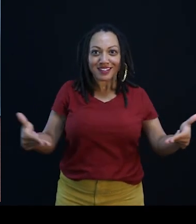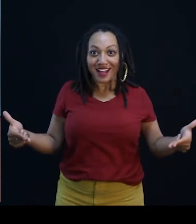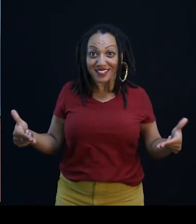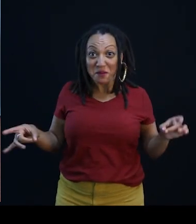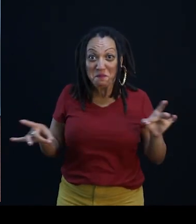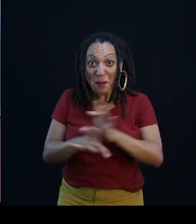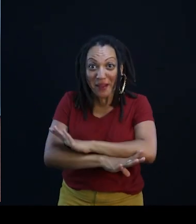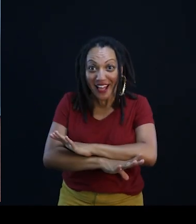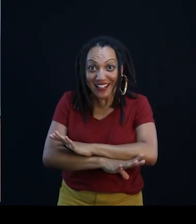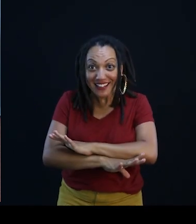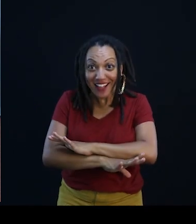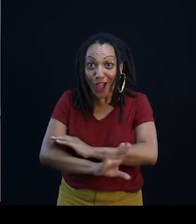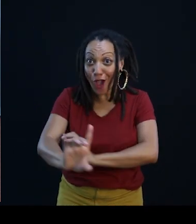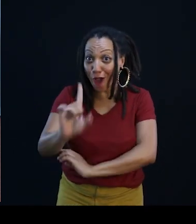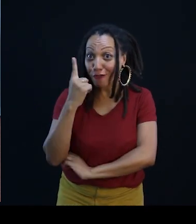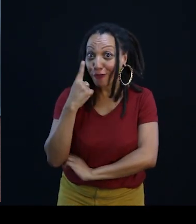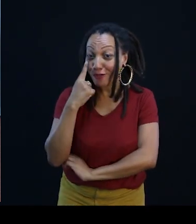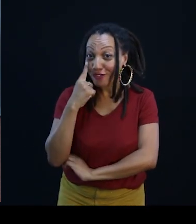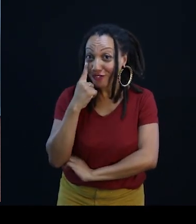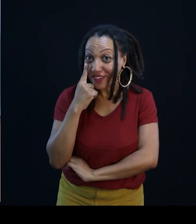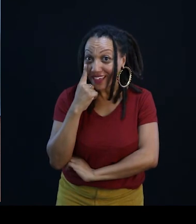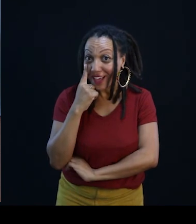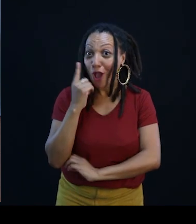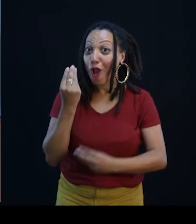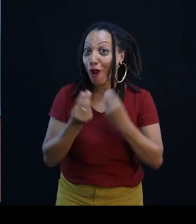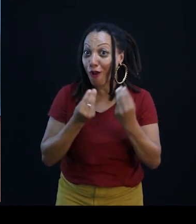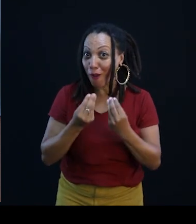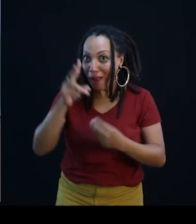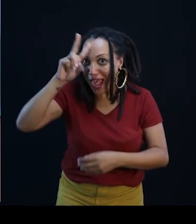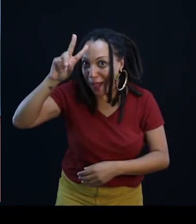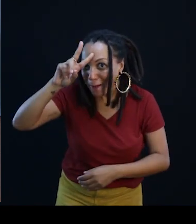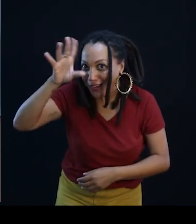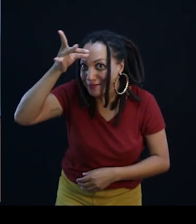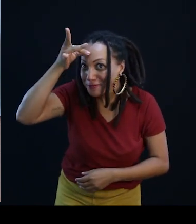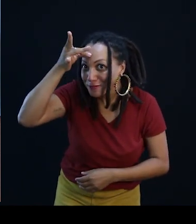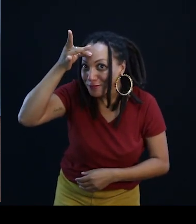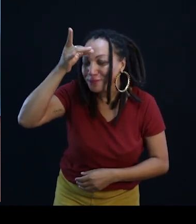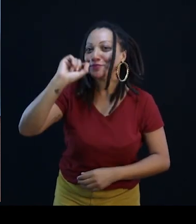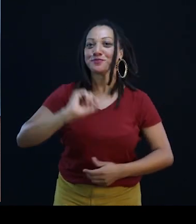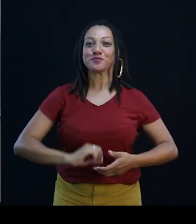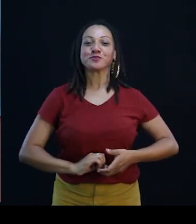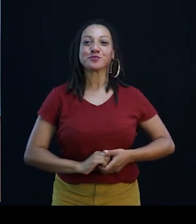Preparada? Vamos ver se a gente vai lembrar a ordem de todos os instrumentos, né?